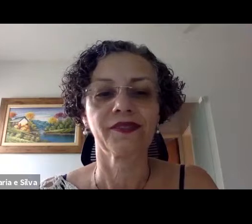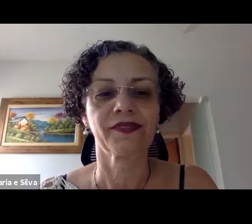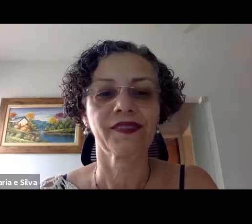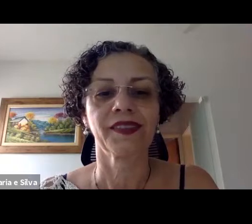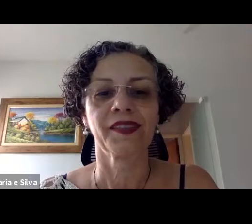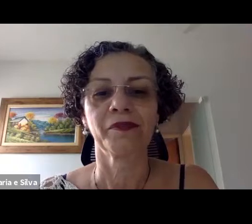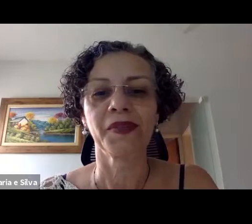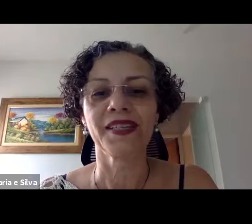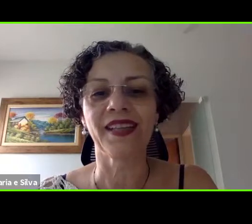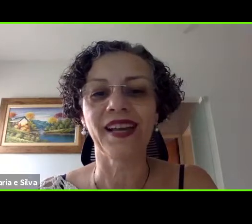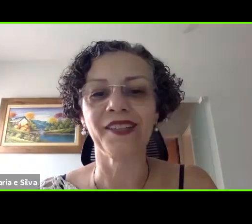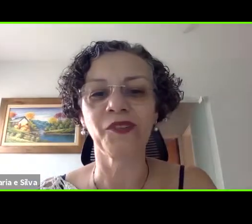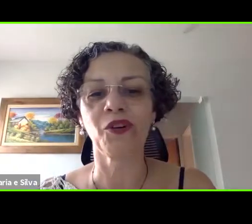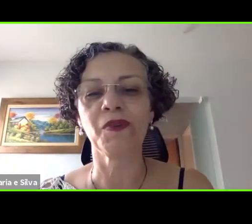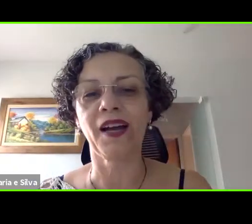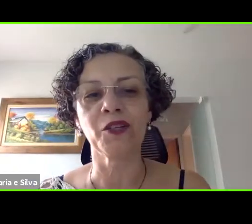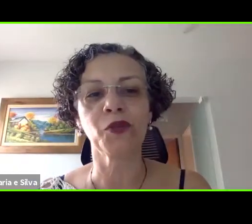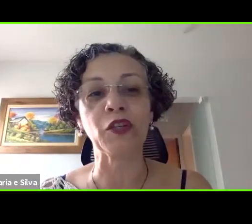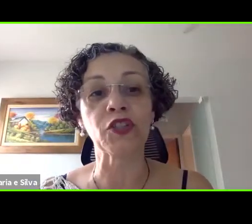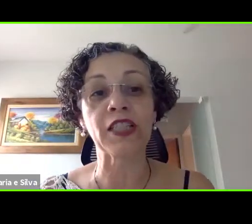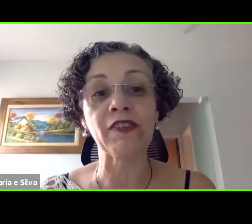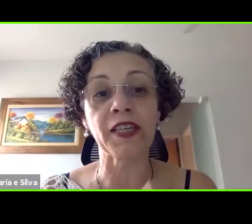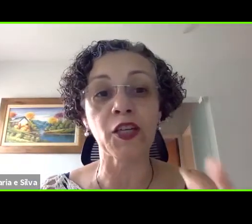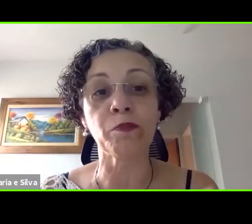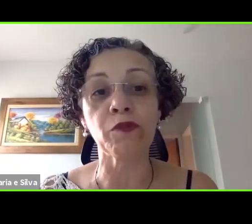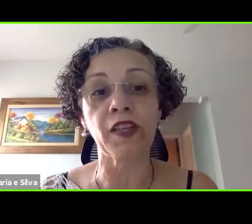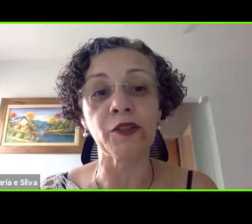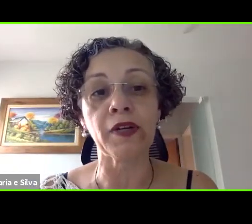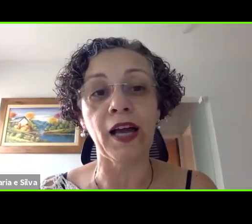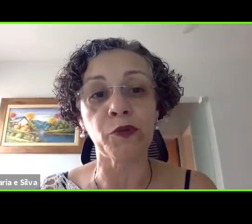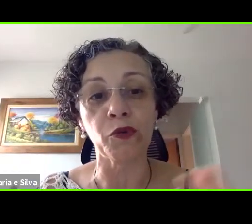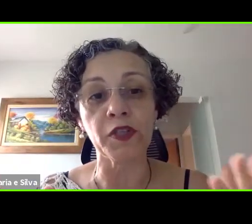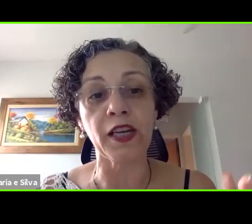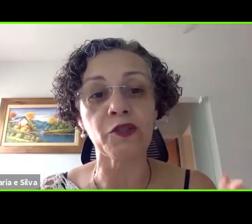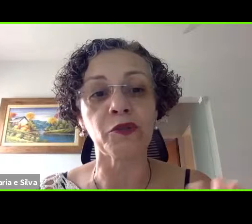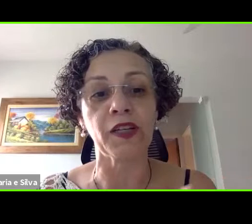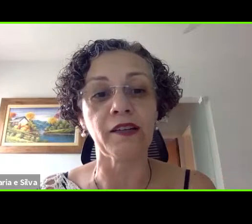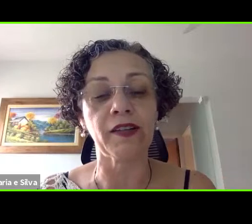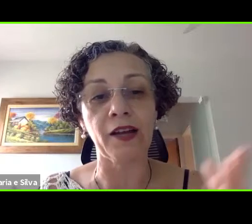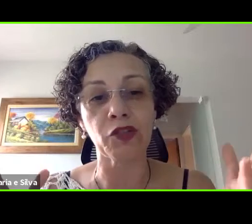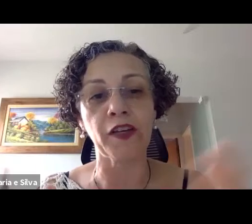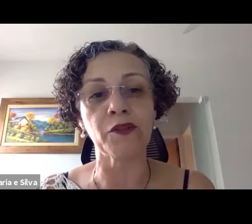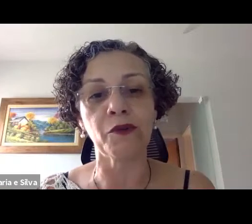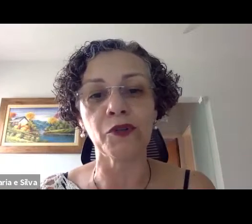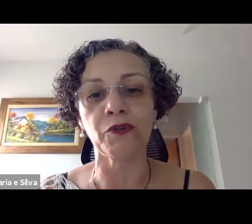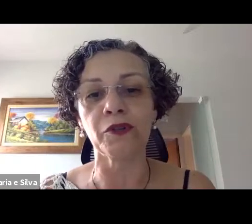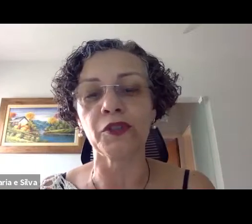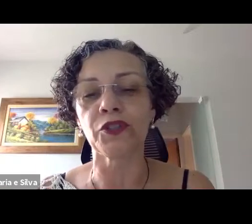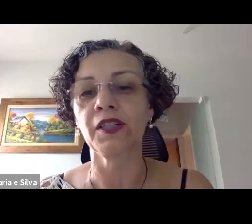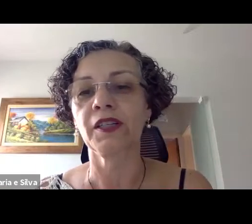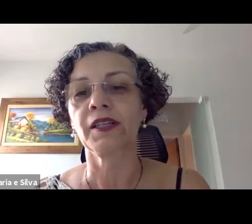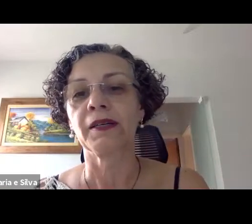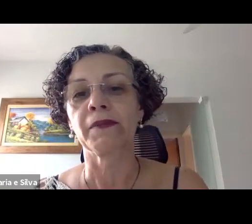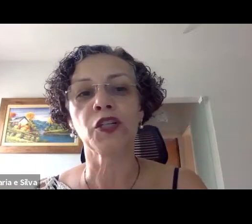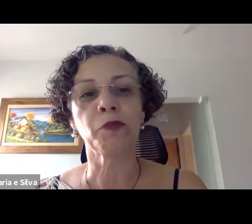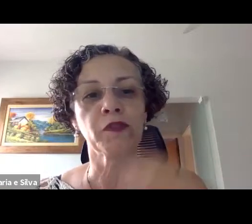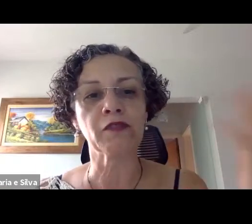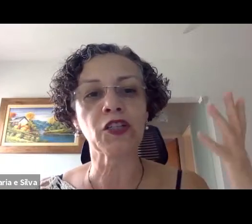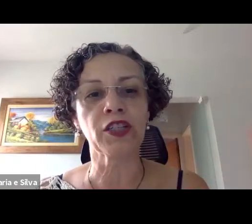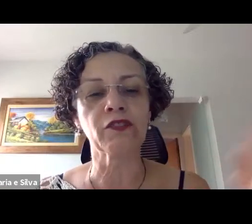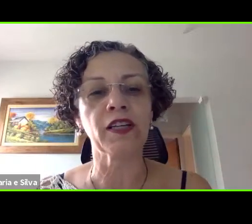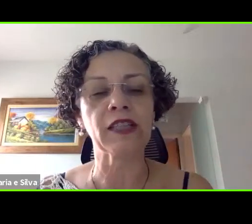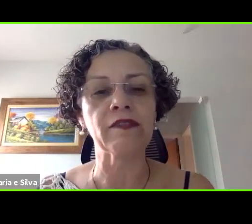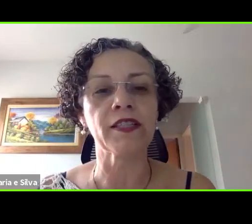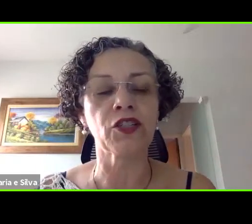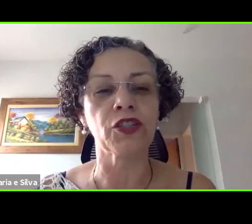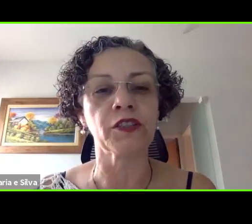vais, né? Agora. Pois é, entrou como Carlos Monteiro. Eu já estava aqui respondendo ao Carlos, porque eu conheço, né? O Carlos É. conosco, mas